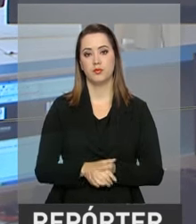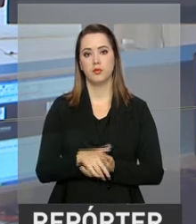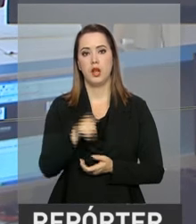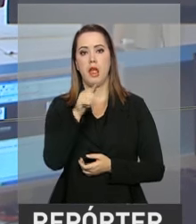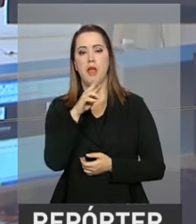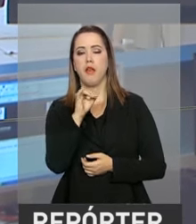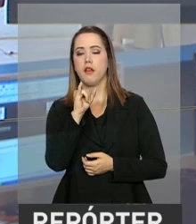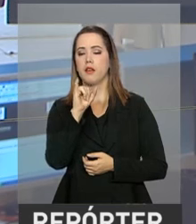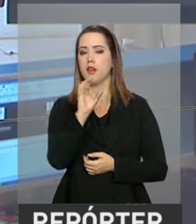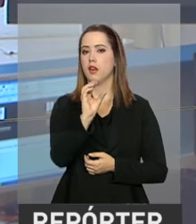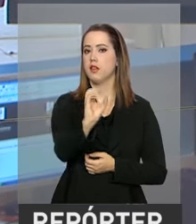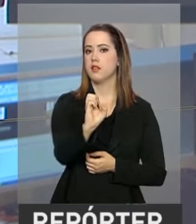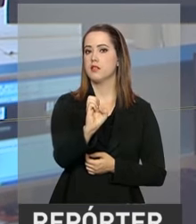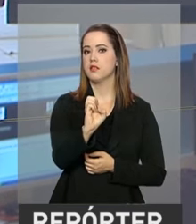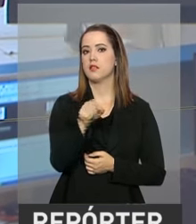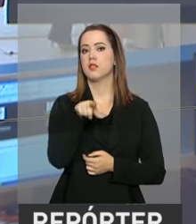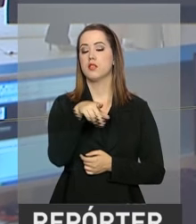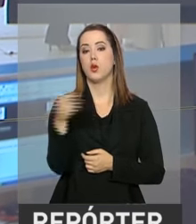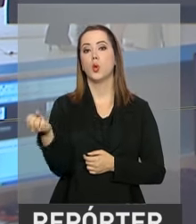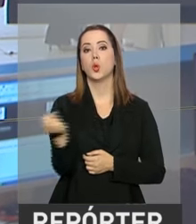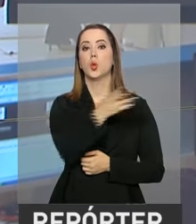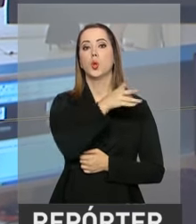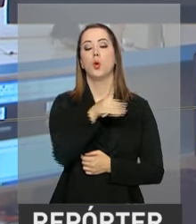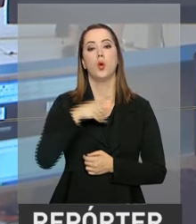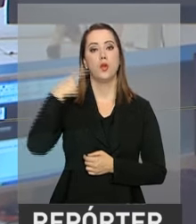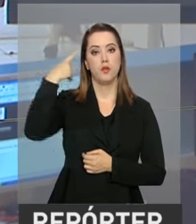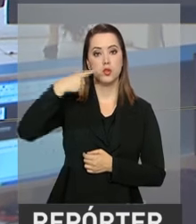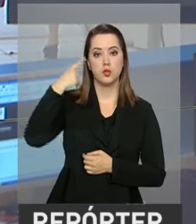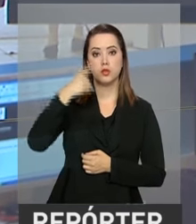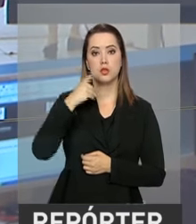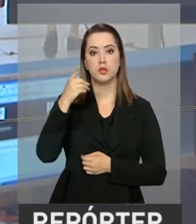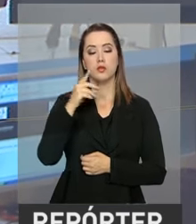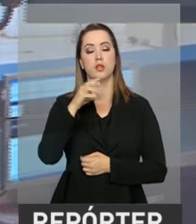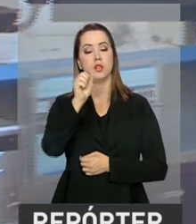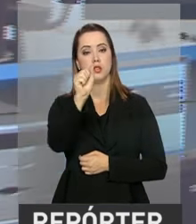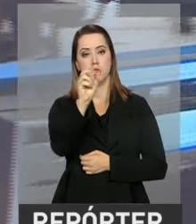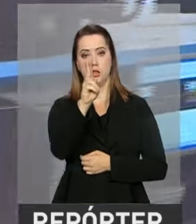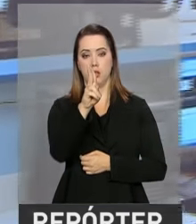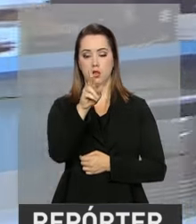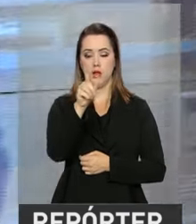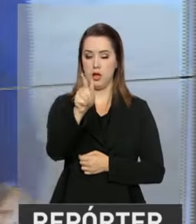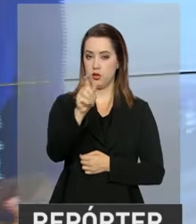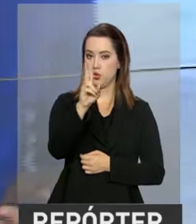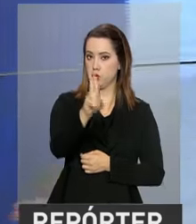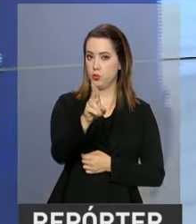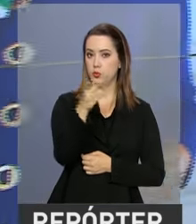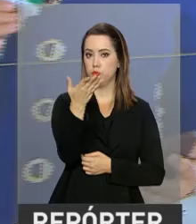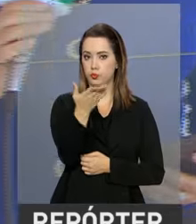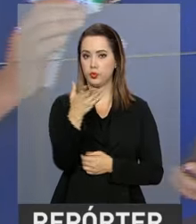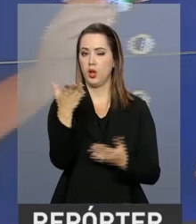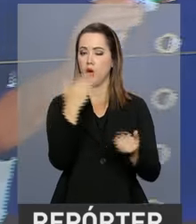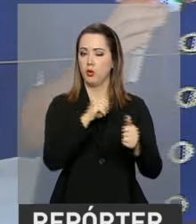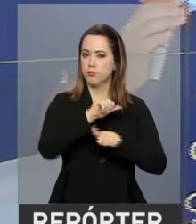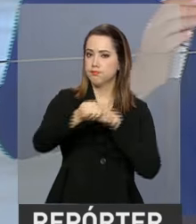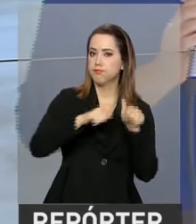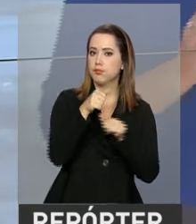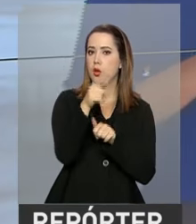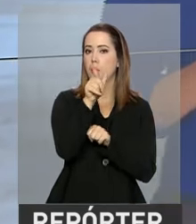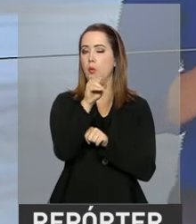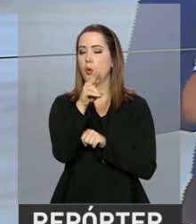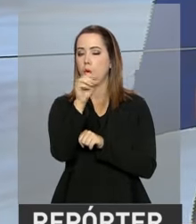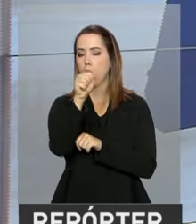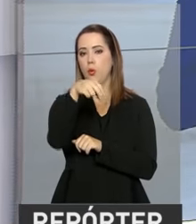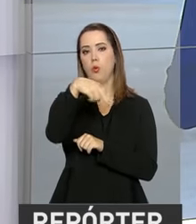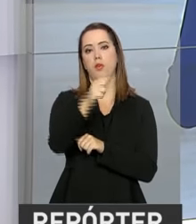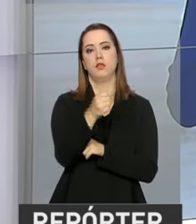Gleice Maria Fernandes Mendonça é a nova advogada-geral da União. Quem tem os detalhes para a gente dessa mudança é a repórter Luana Karen. Boa